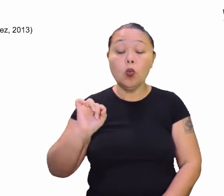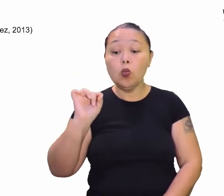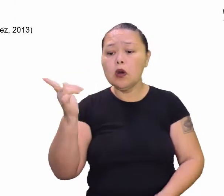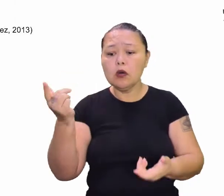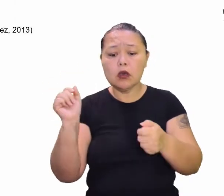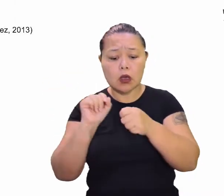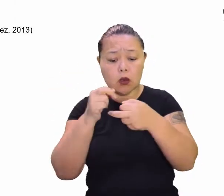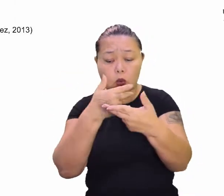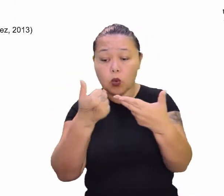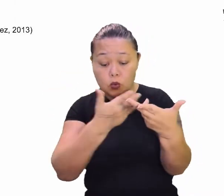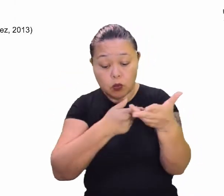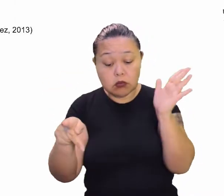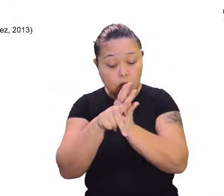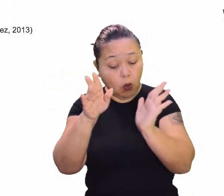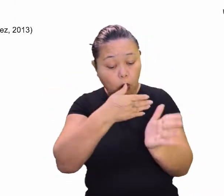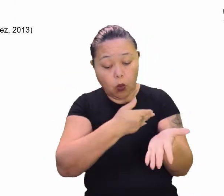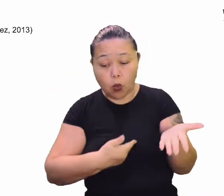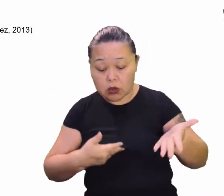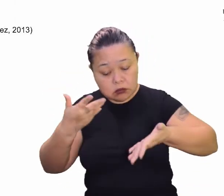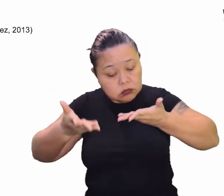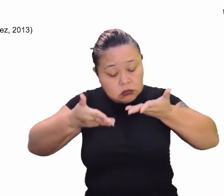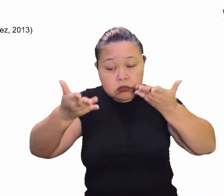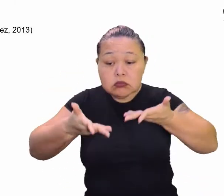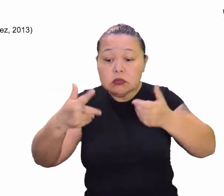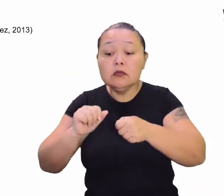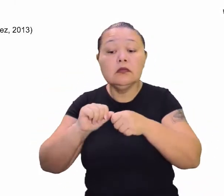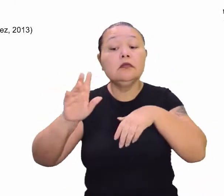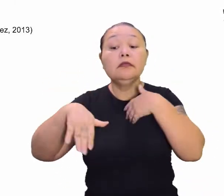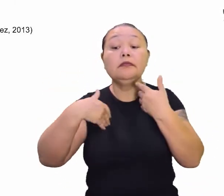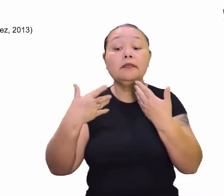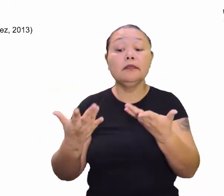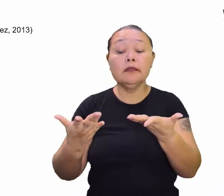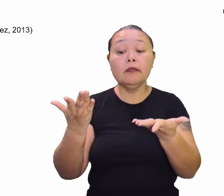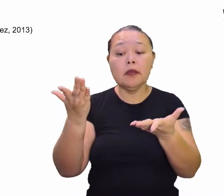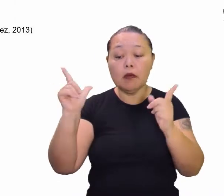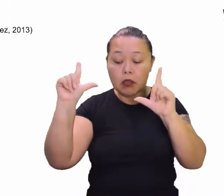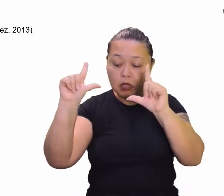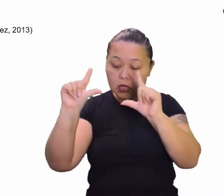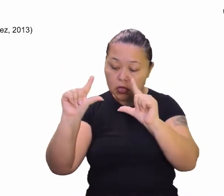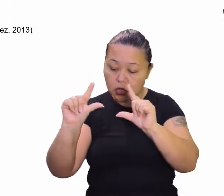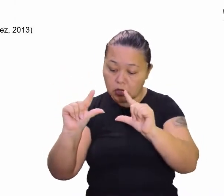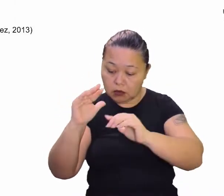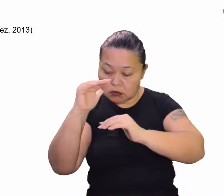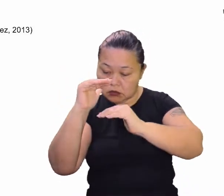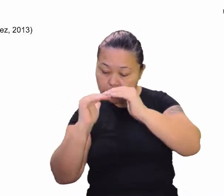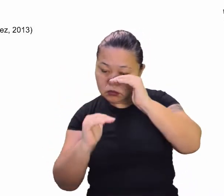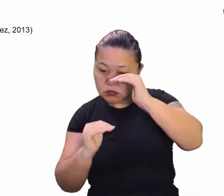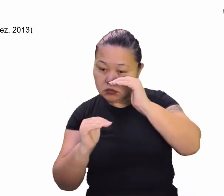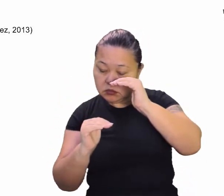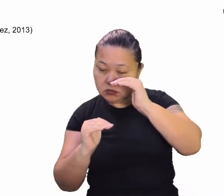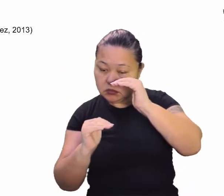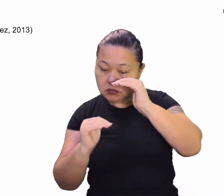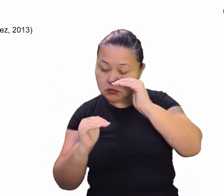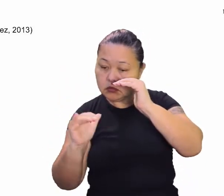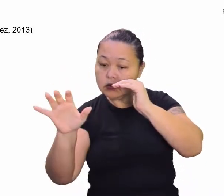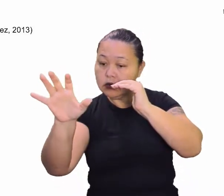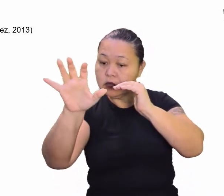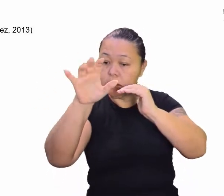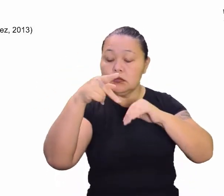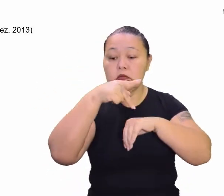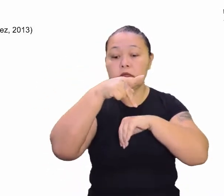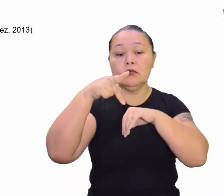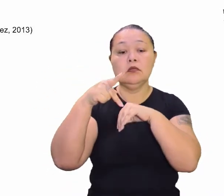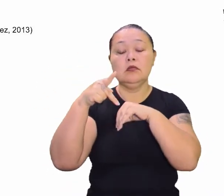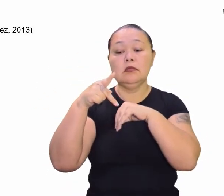ações governamentais que contribuíram aí para a redução da desigualdade em diferentes partes do